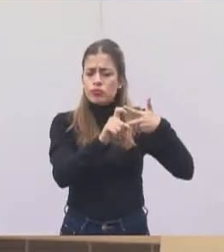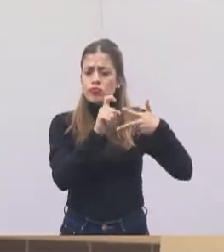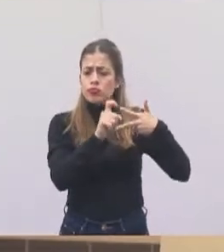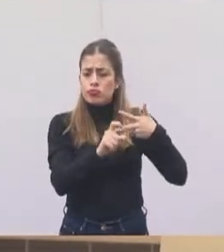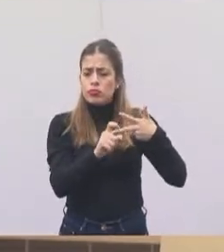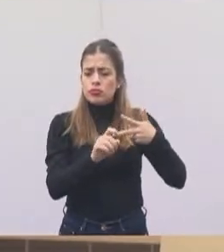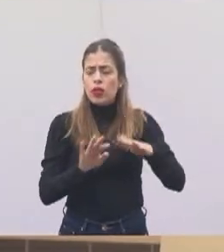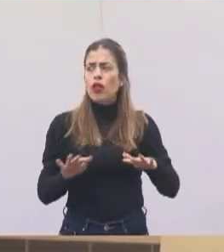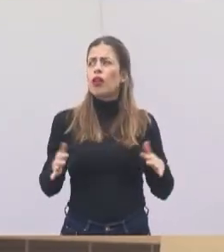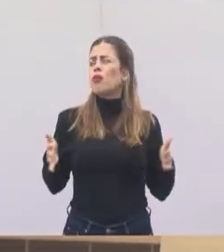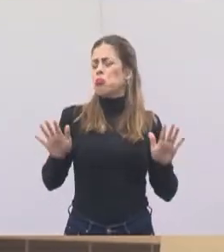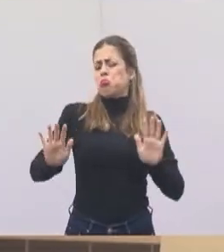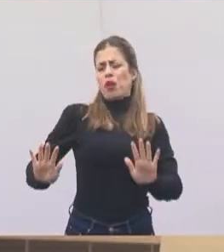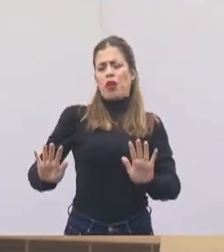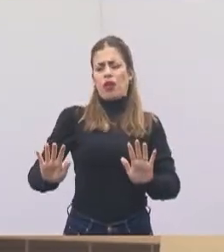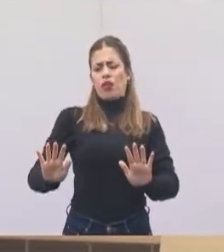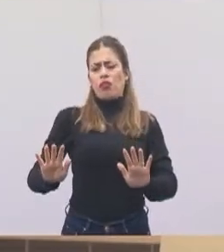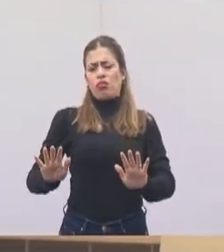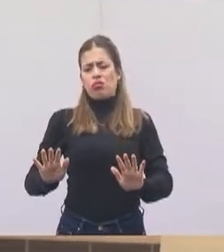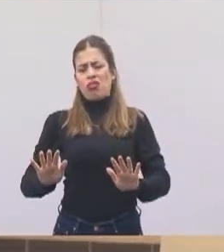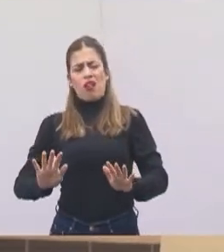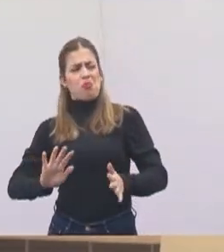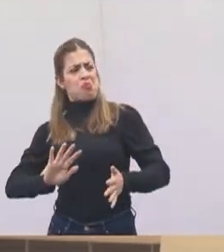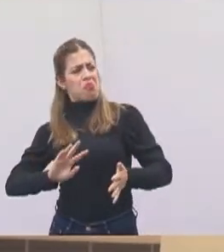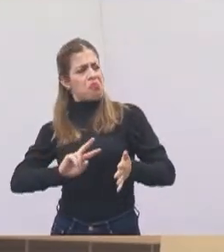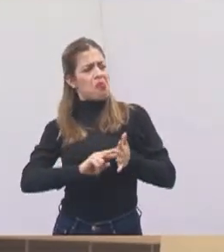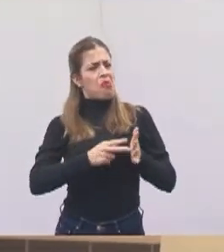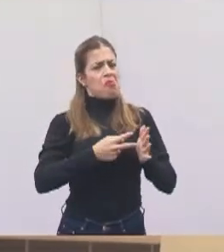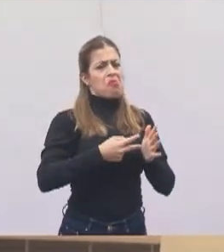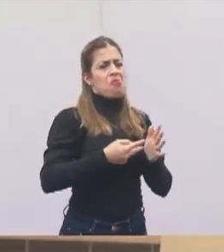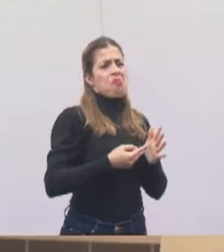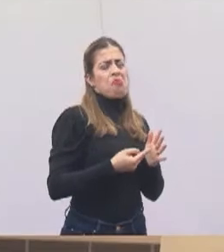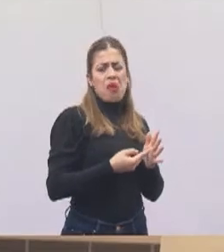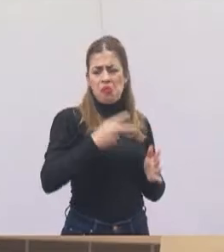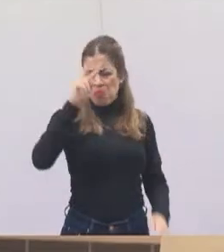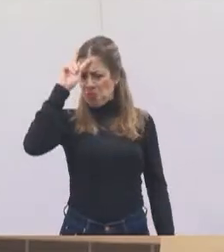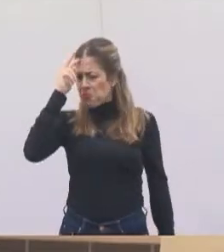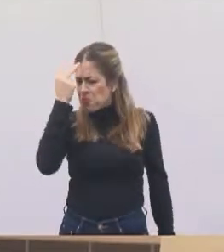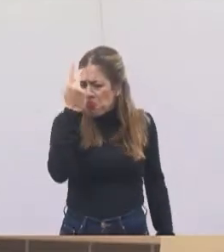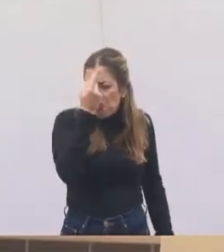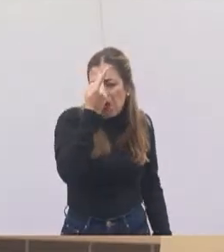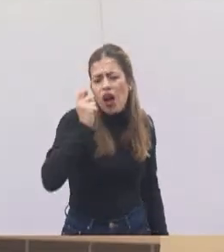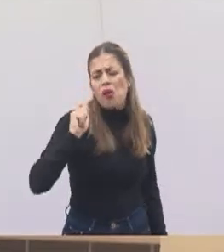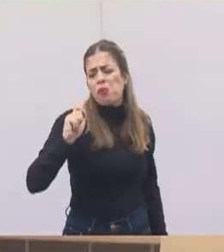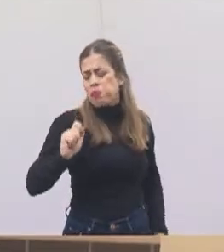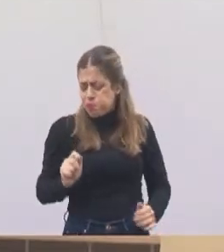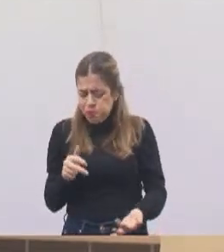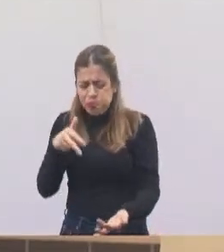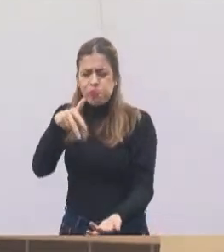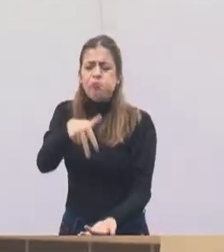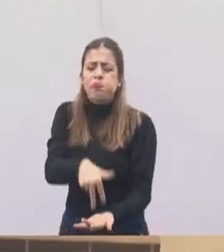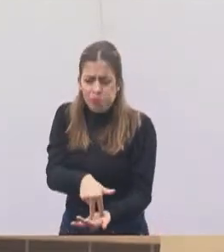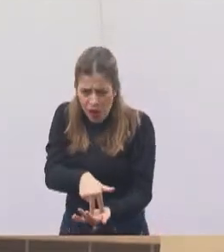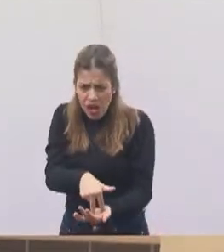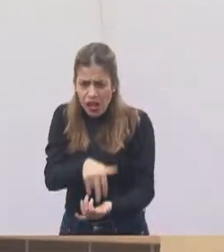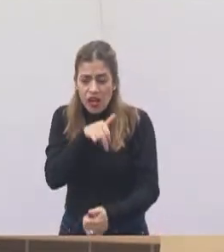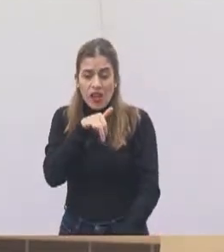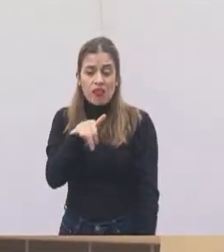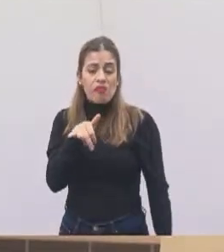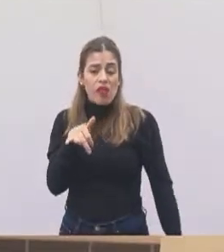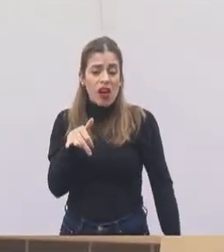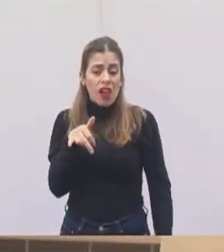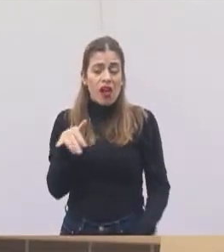não vamos ser aí contraditórios com relação ao que a gente prega aqui e o que a gente faz junto